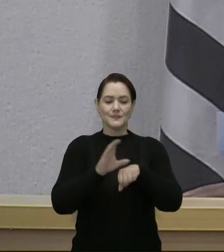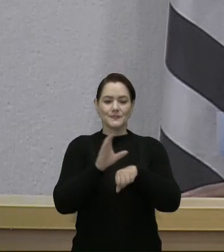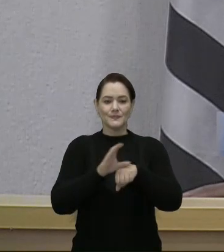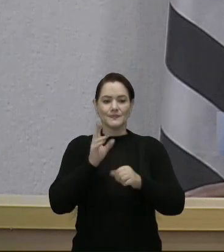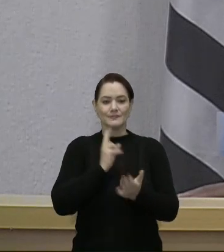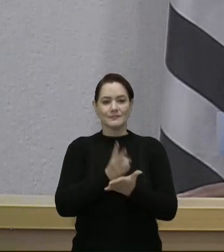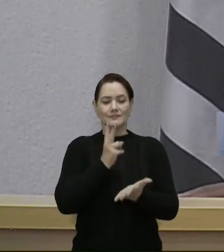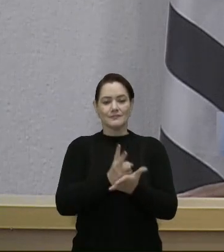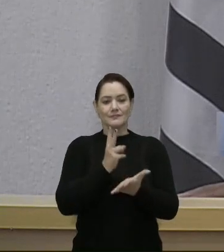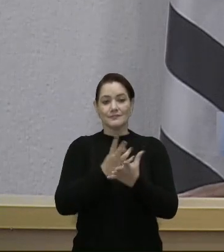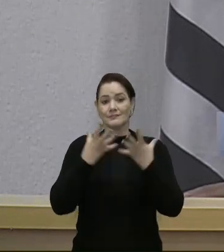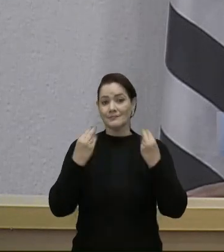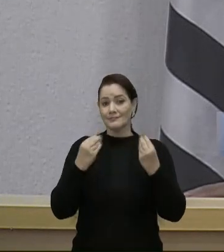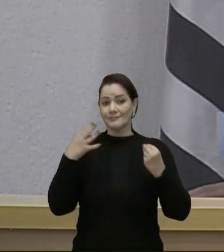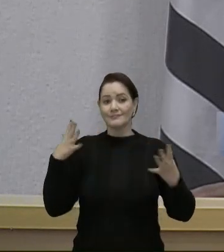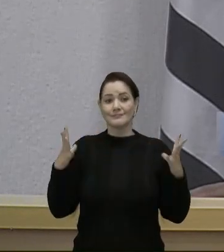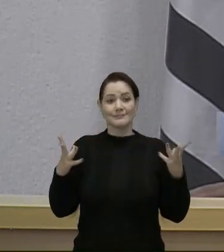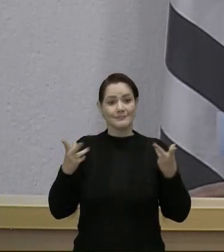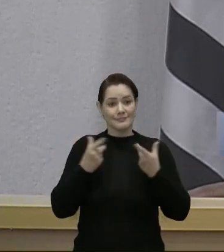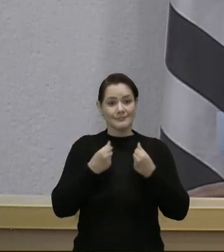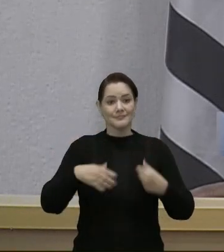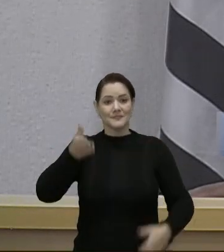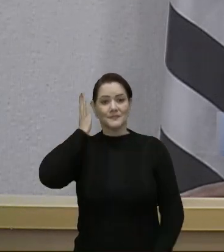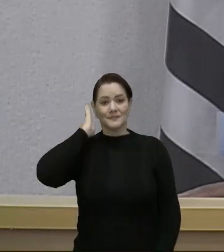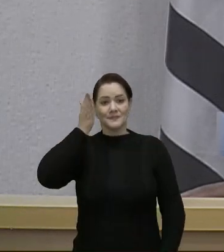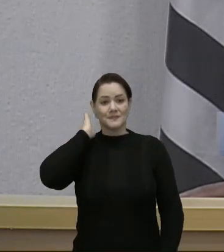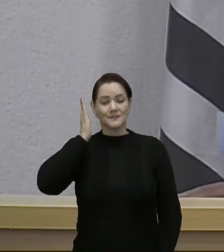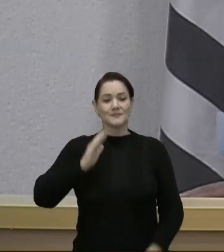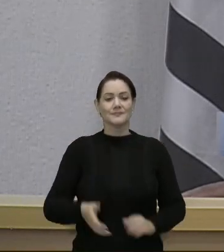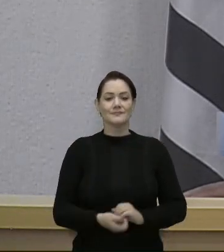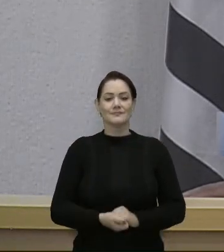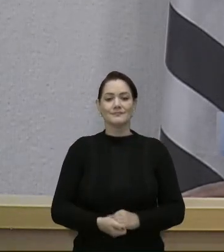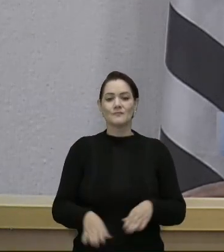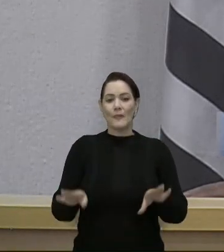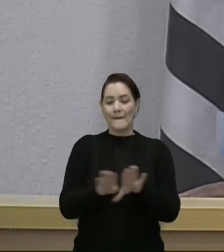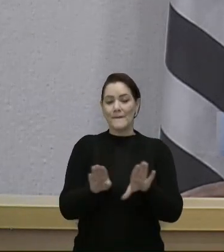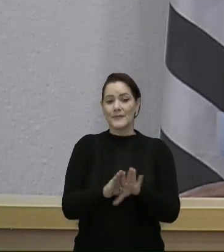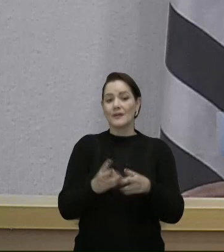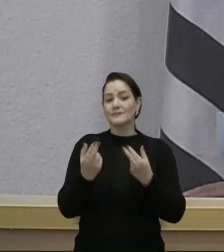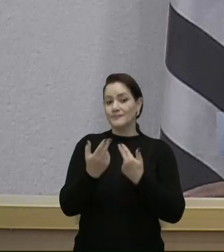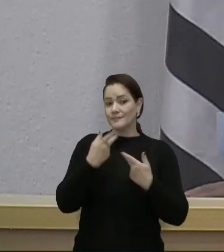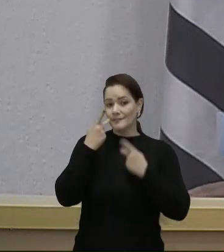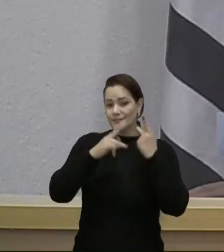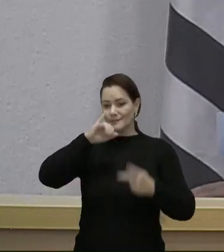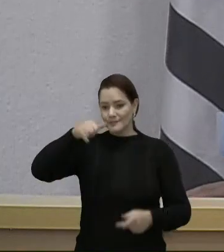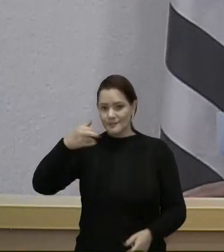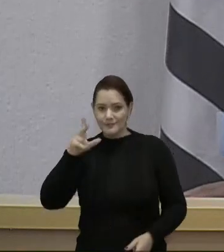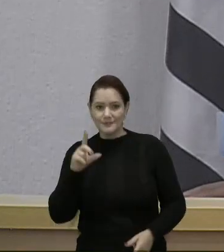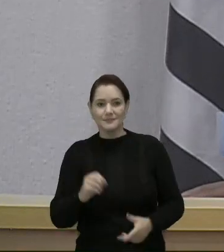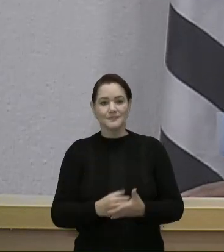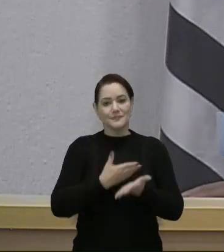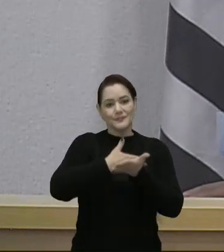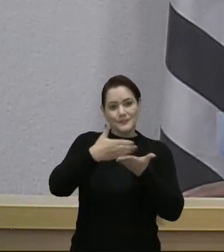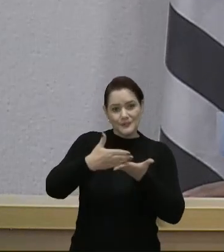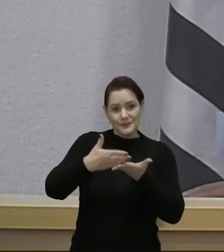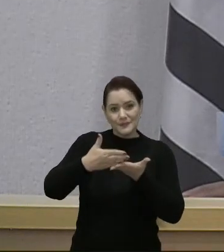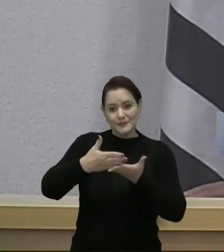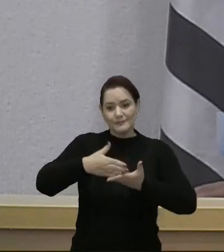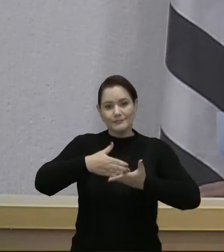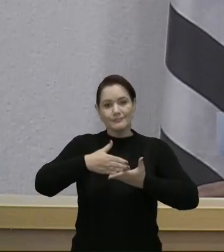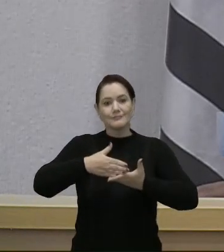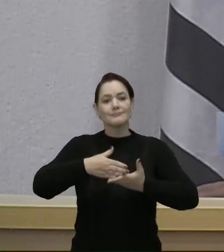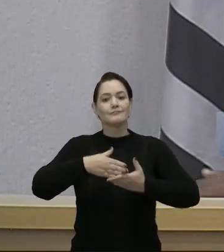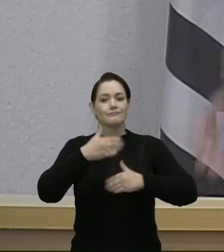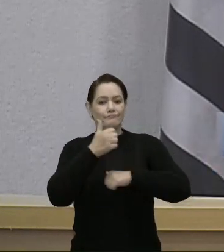em quantidade e em qualidade, que Taubaté também é um, como disse o Jairo, é um ninho de, é um celeiro de